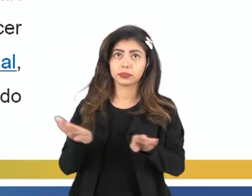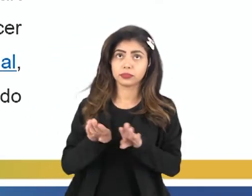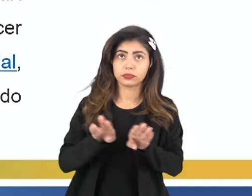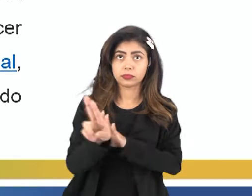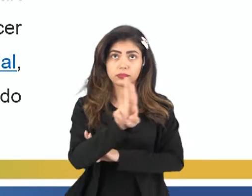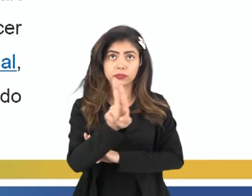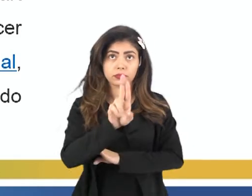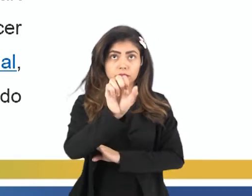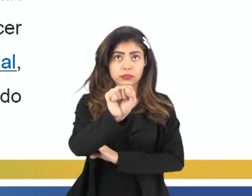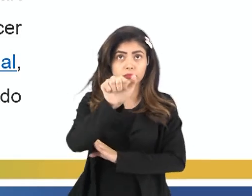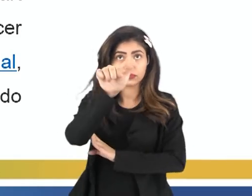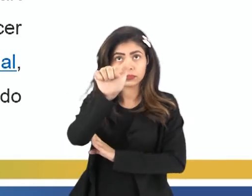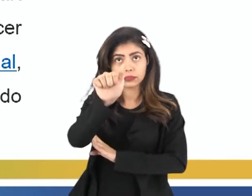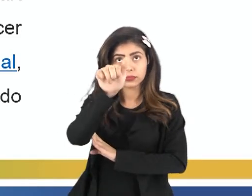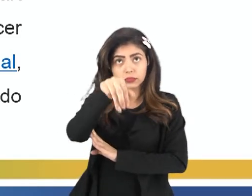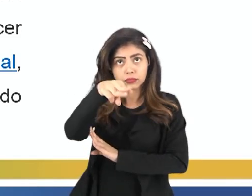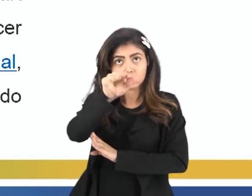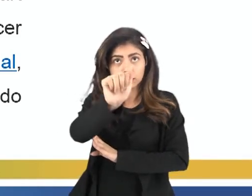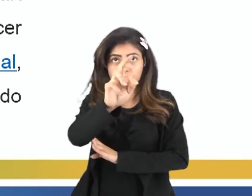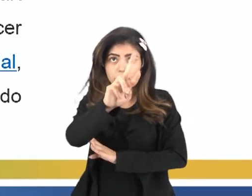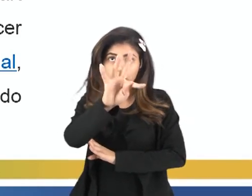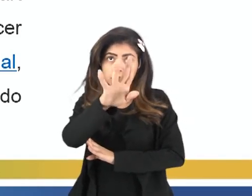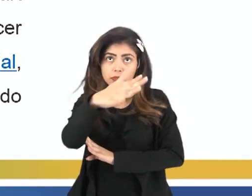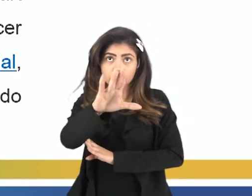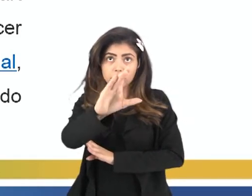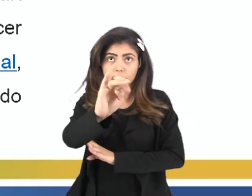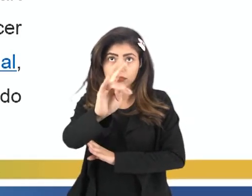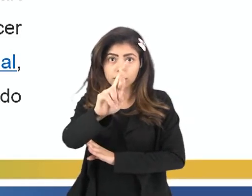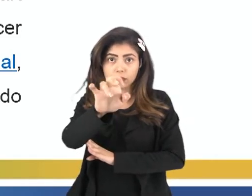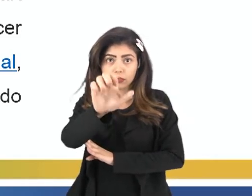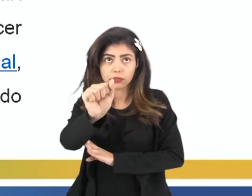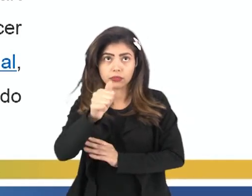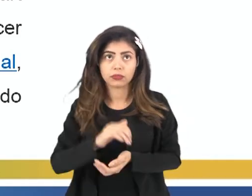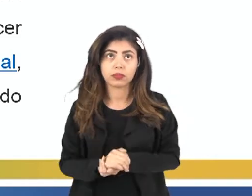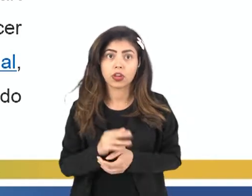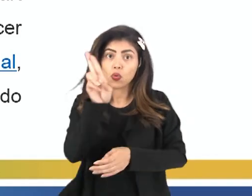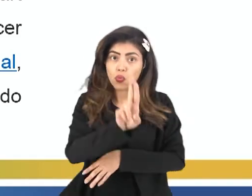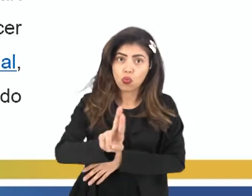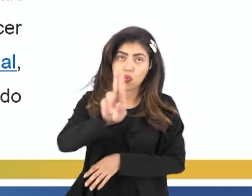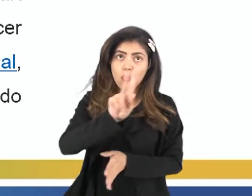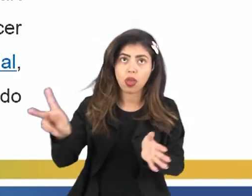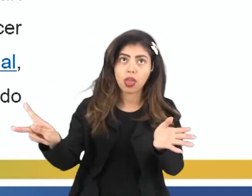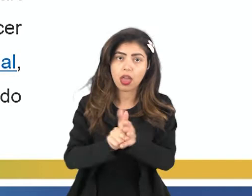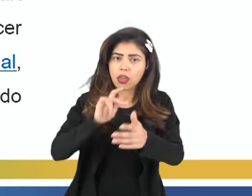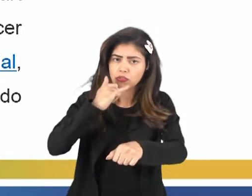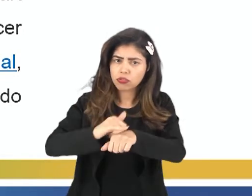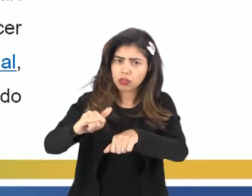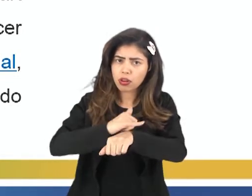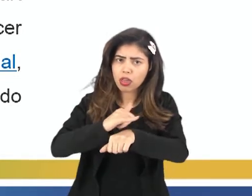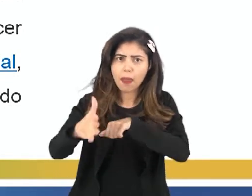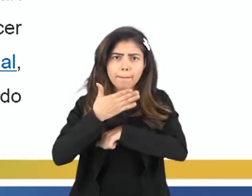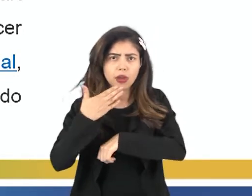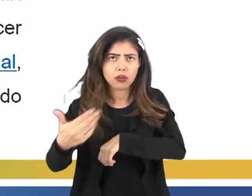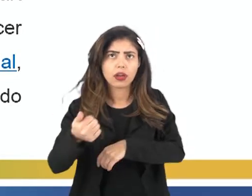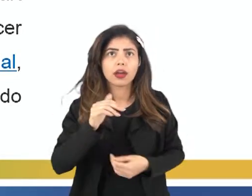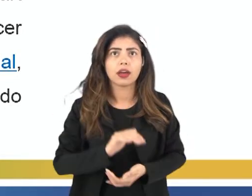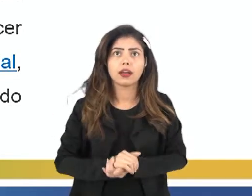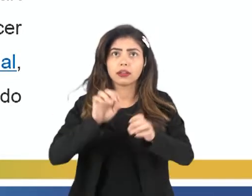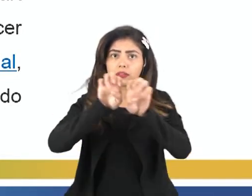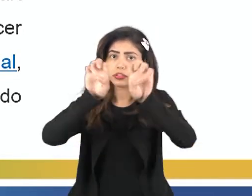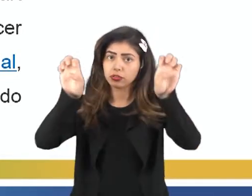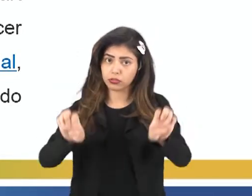também chamadas de Smart Cities, são aquelas que usam a tecnologia de modo estratégico para melhorar a